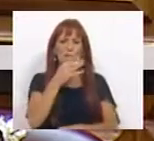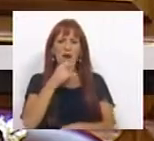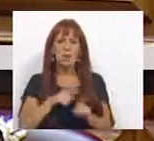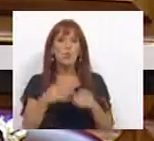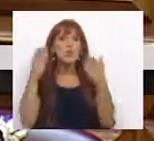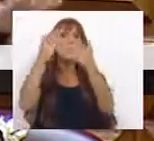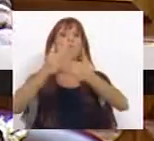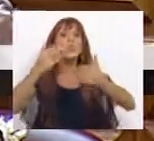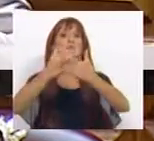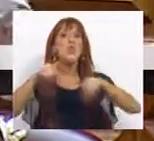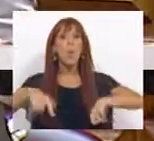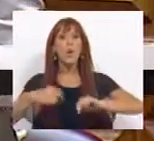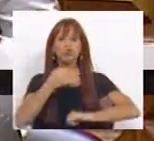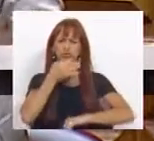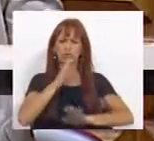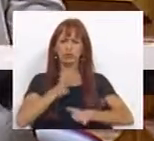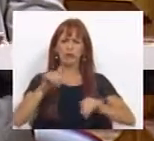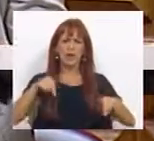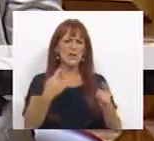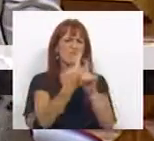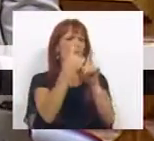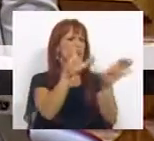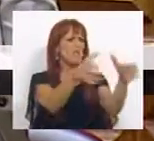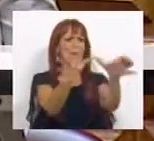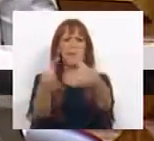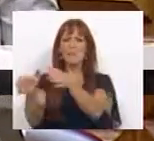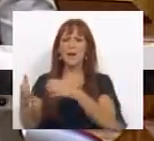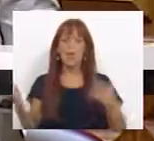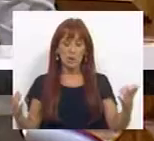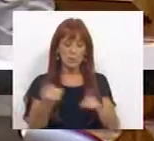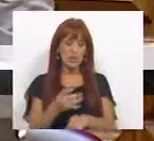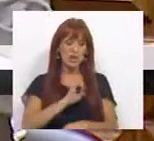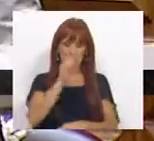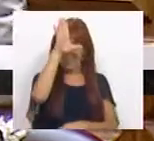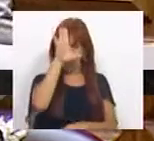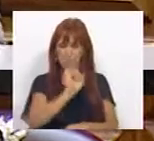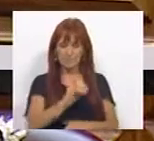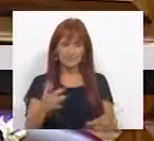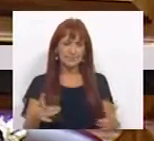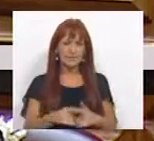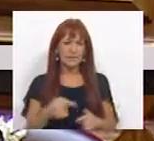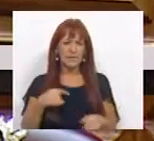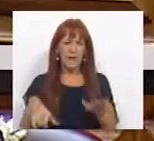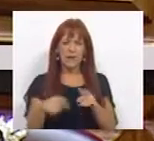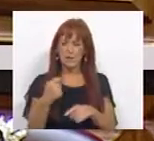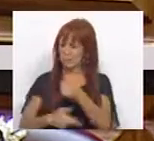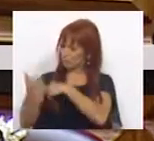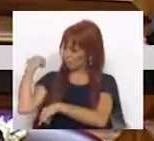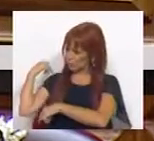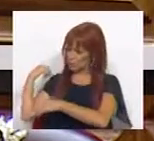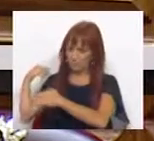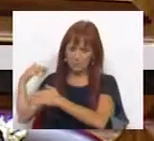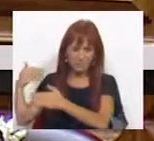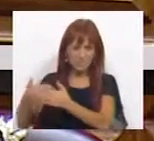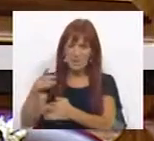do estudo que hoje aqui já foi focado por várias bancadas. Porque, Sr. Primeiro-Ministro, na legislatura passada,